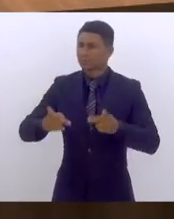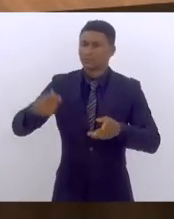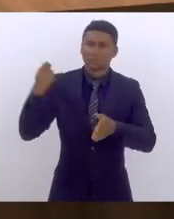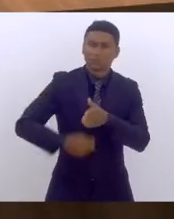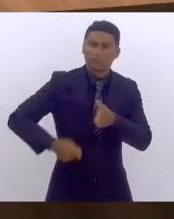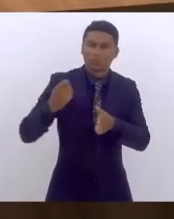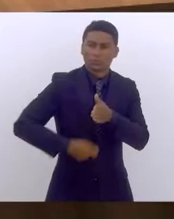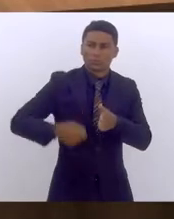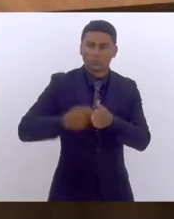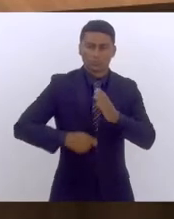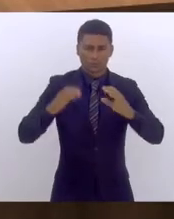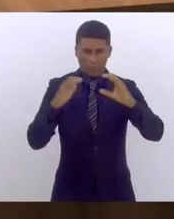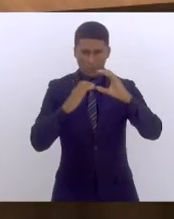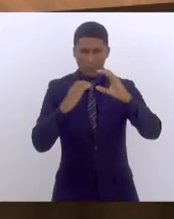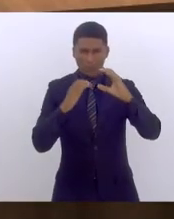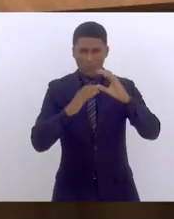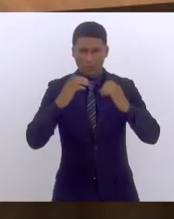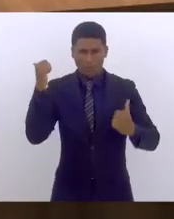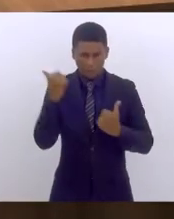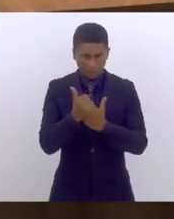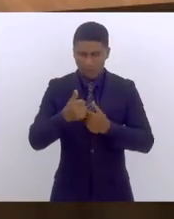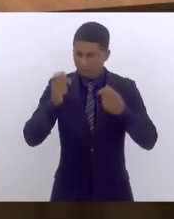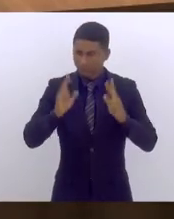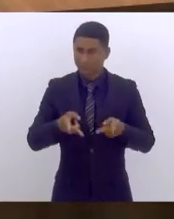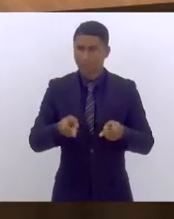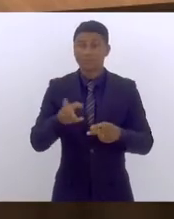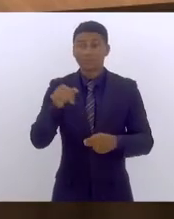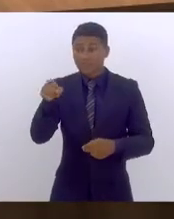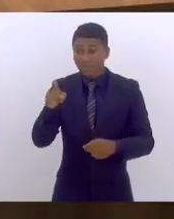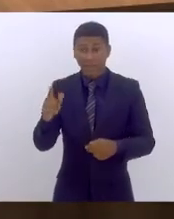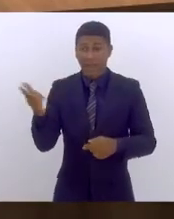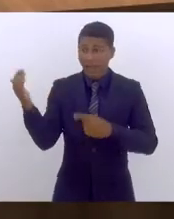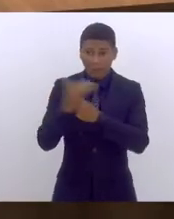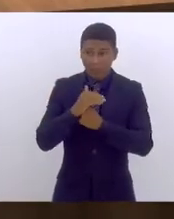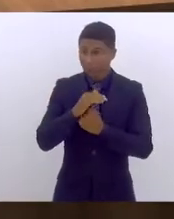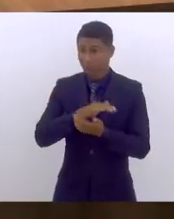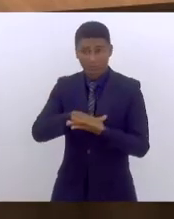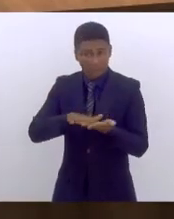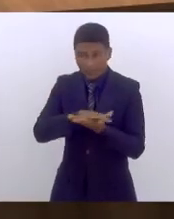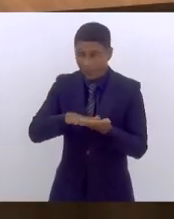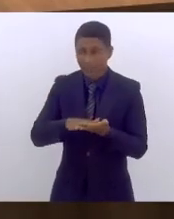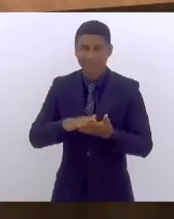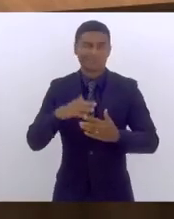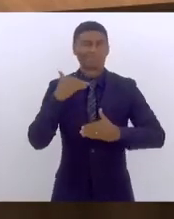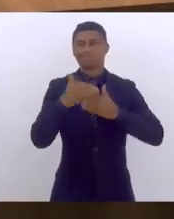prol do concurso público, que sem ele também, muitos dos avanços que a gente conseguiu não